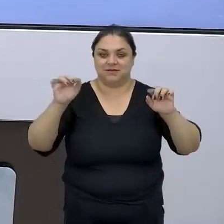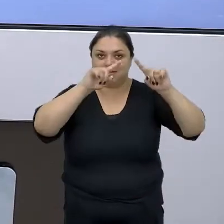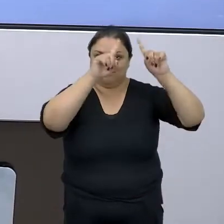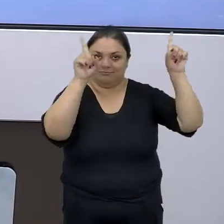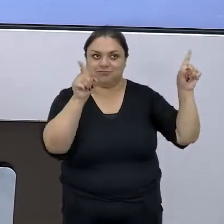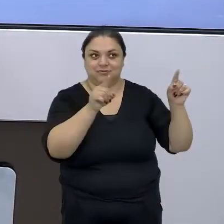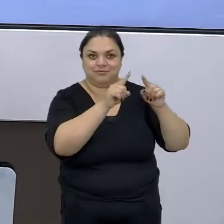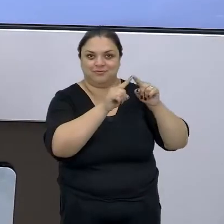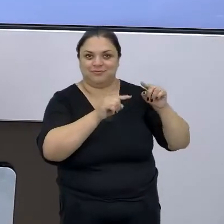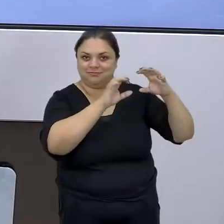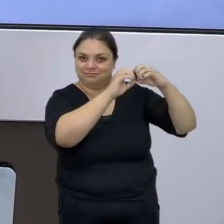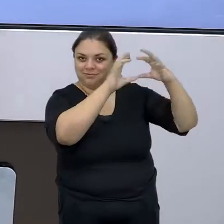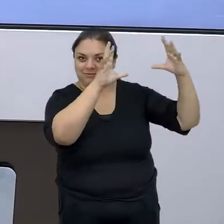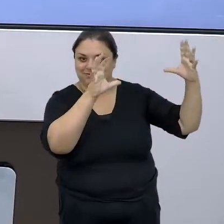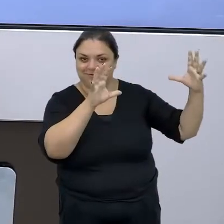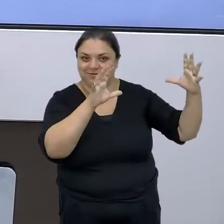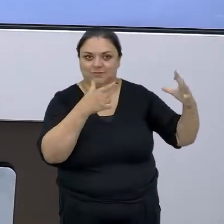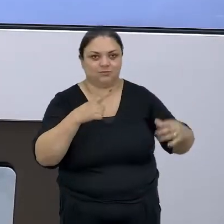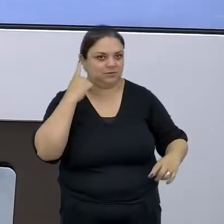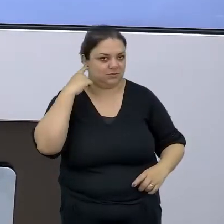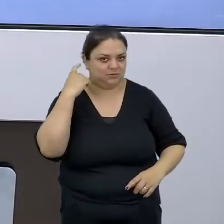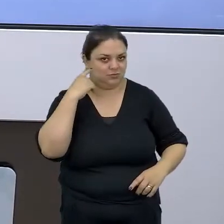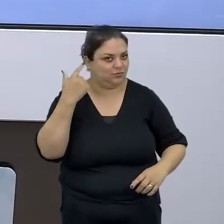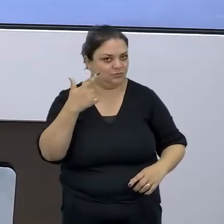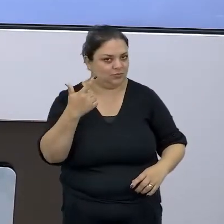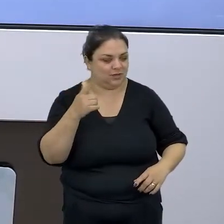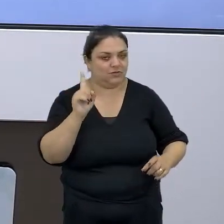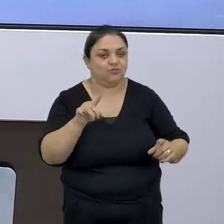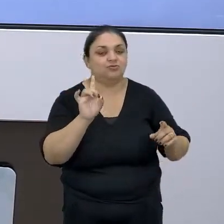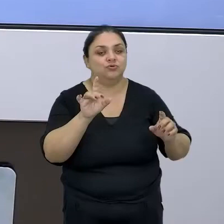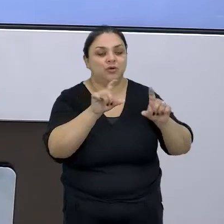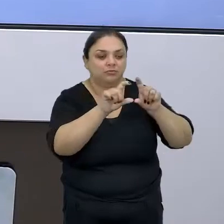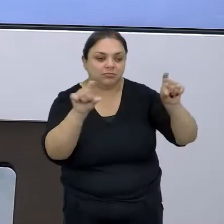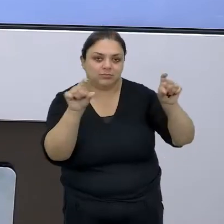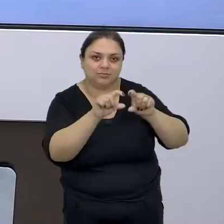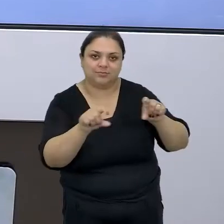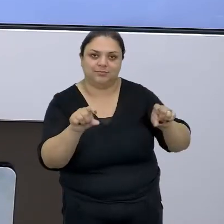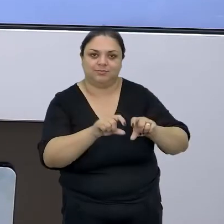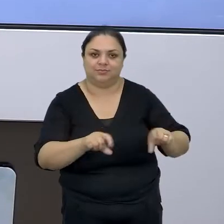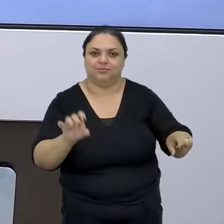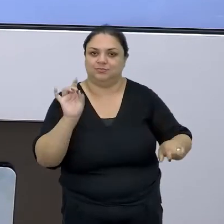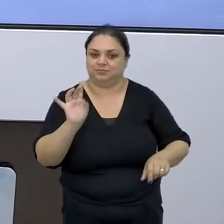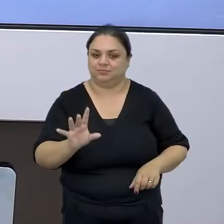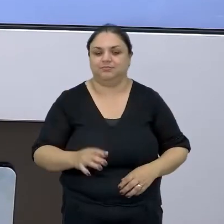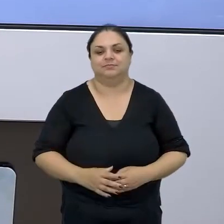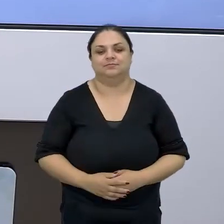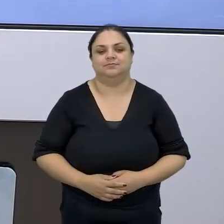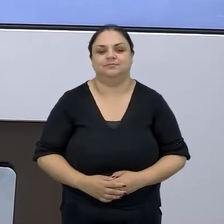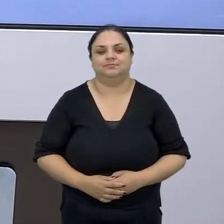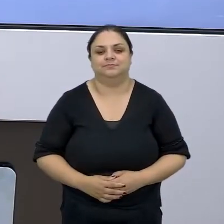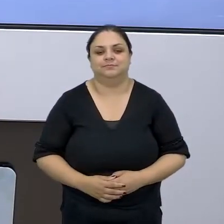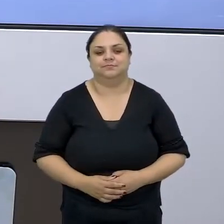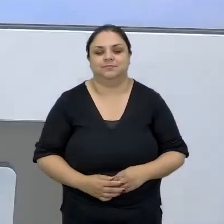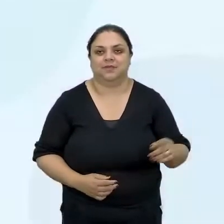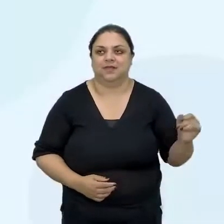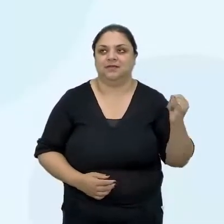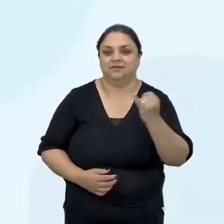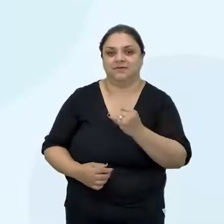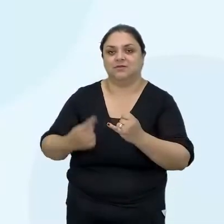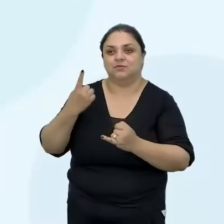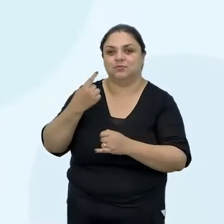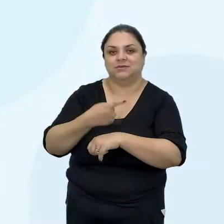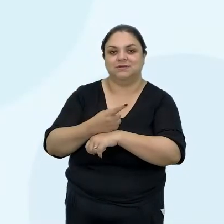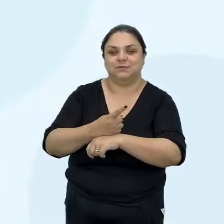Não é um som, tá? Porque não está dentro de som, a gente está dentro de aparência. Tudo bem? Muito bem. E aí depois ele manda esperar um pouquinho, só pra, tipo, né, ficar